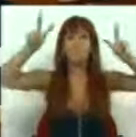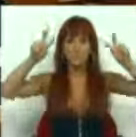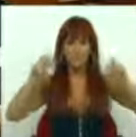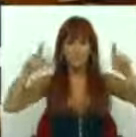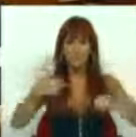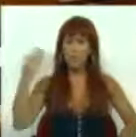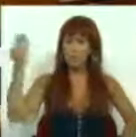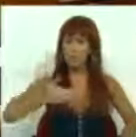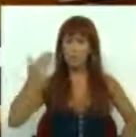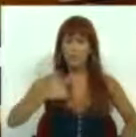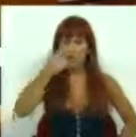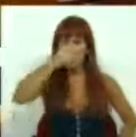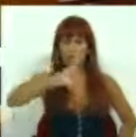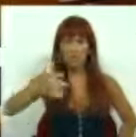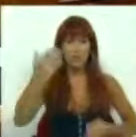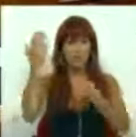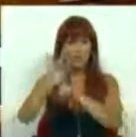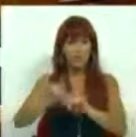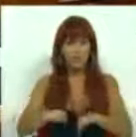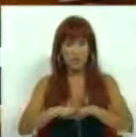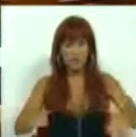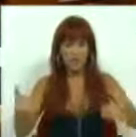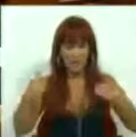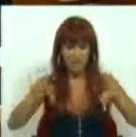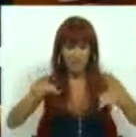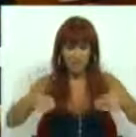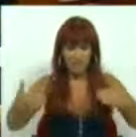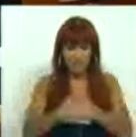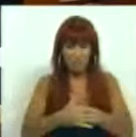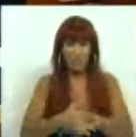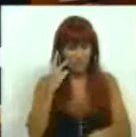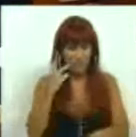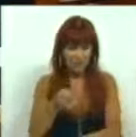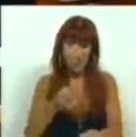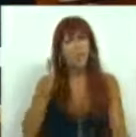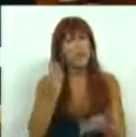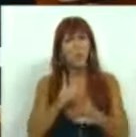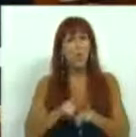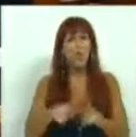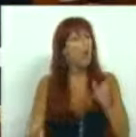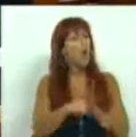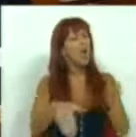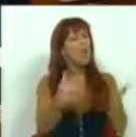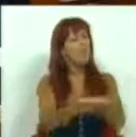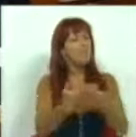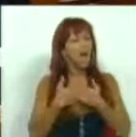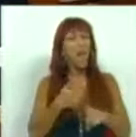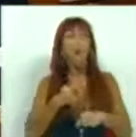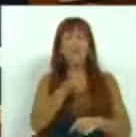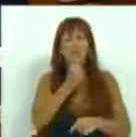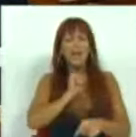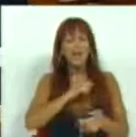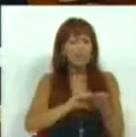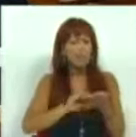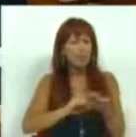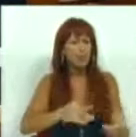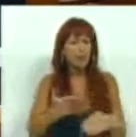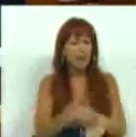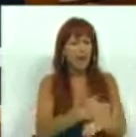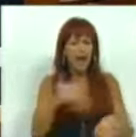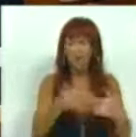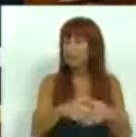citar: os direitos dos utentes, nomeadamente na fase terminal da vida, não se limitam à legalização do testamento vital.